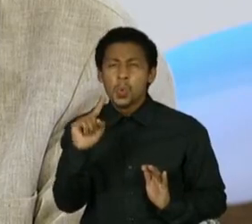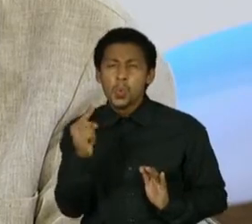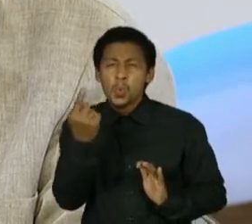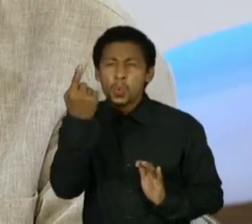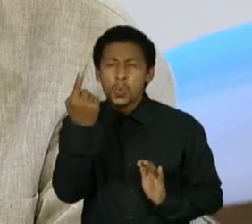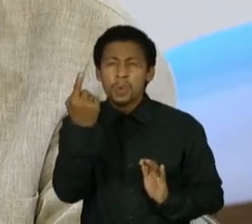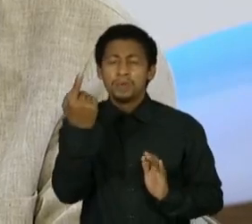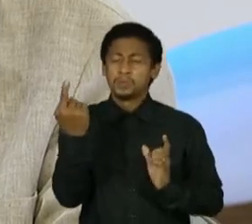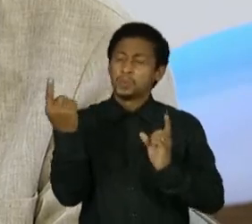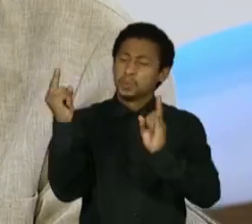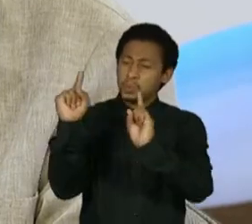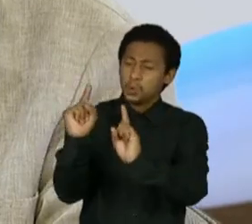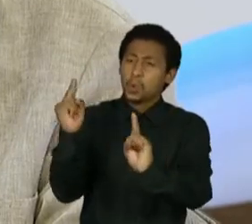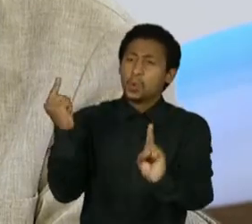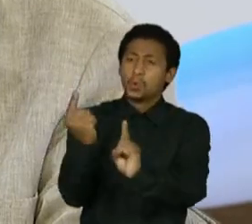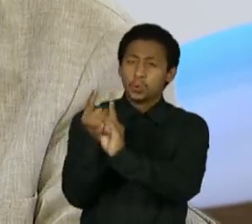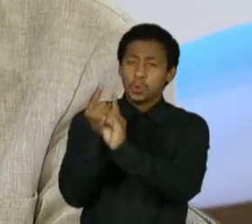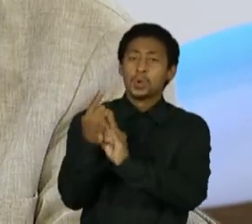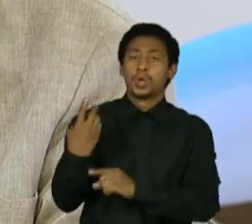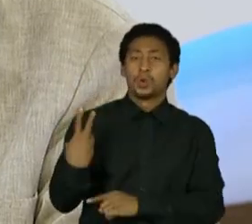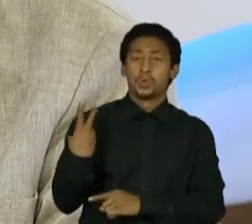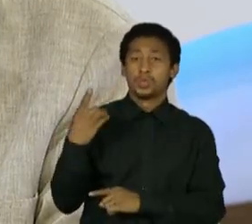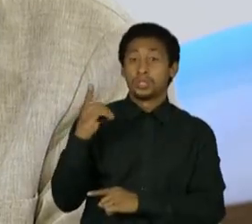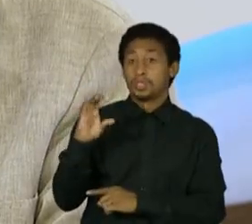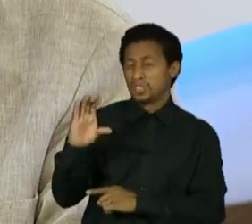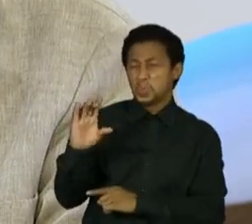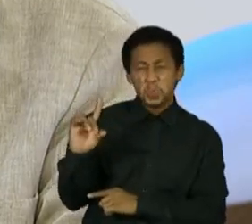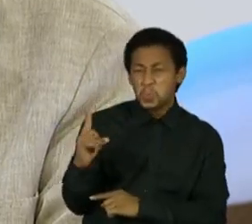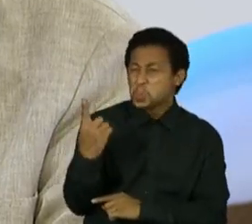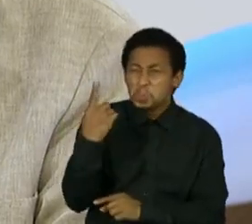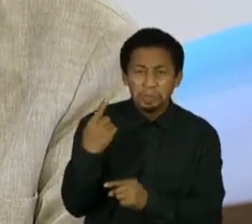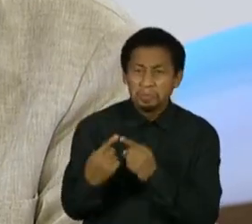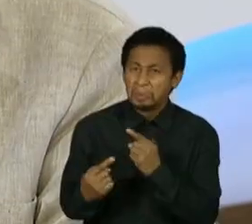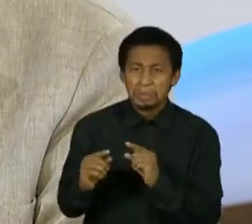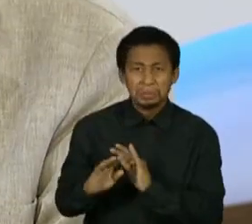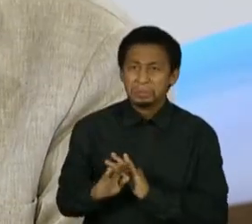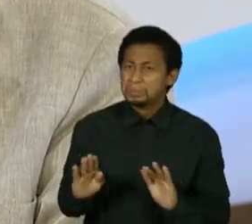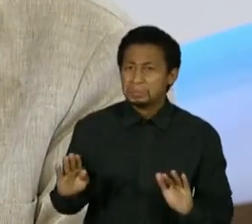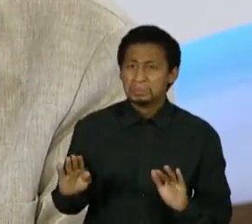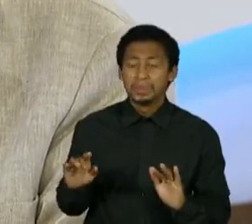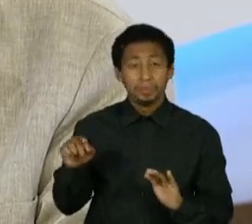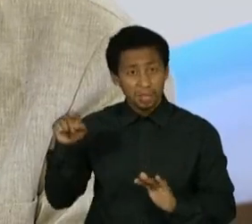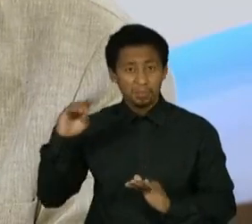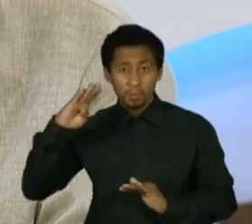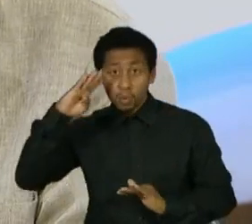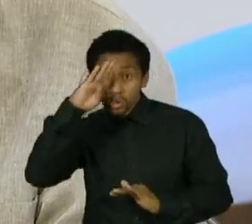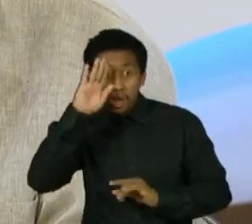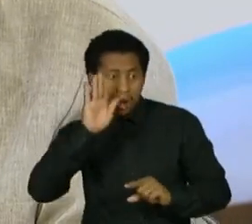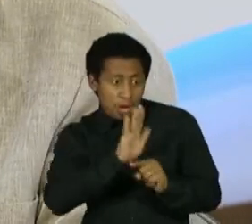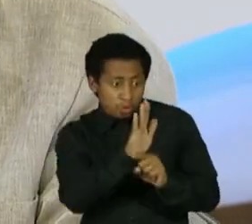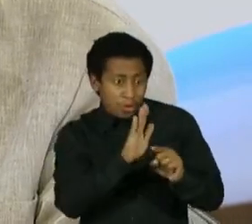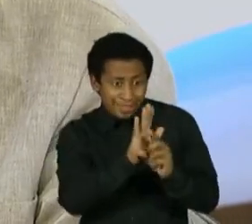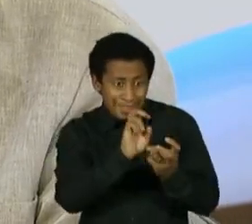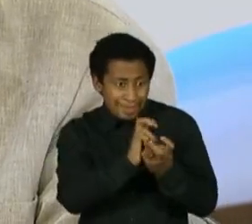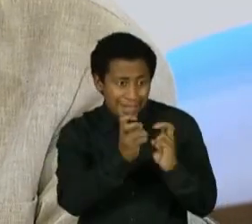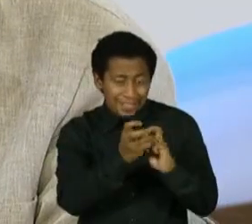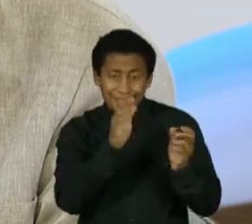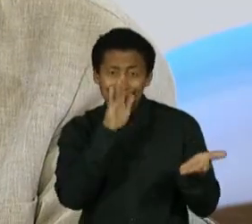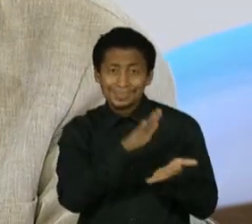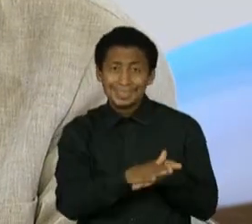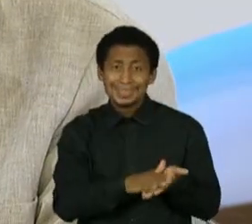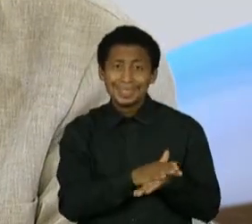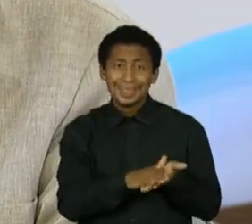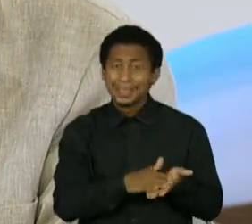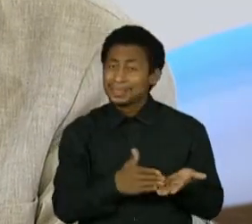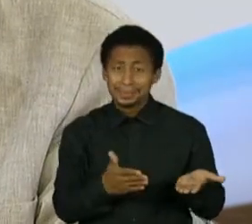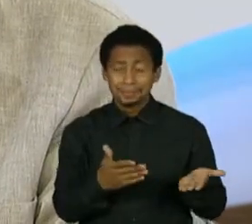por Washington. Mas eu acho que o legado dele para o Itamaraty, a contribuição é muito pequena, porque ele não